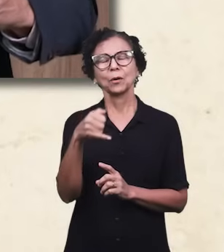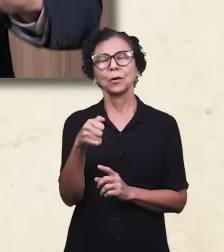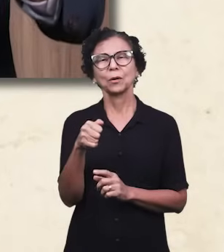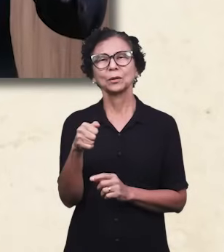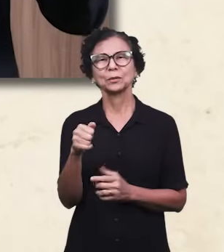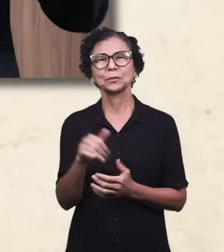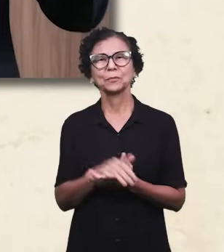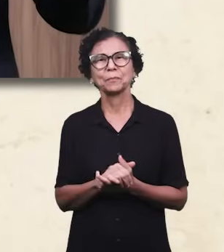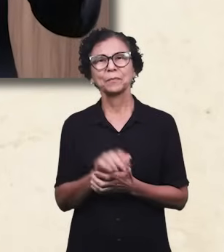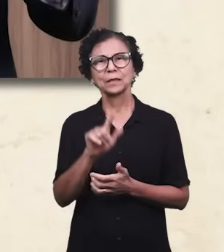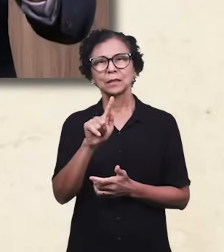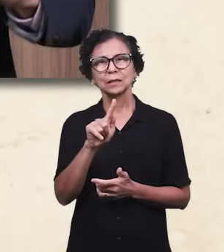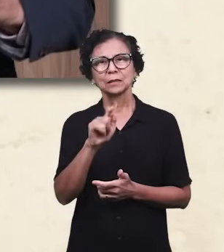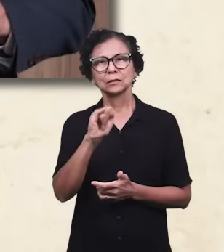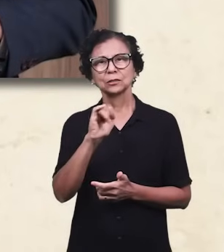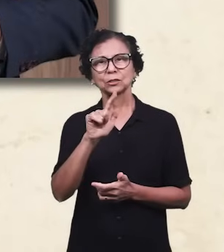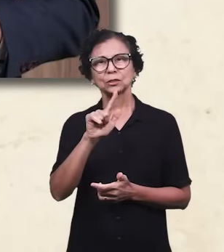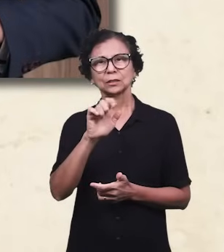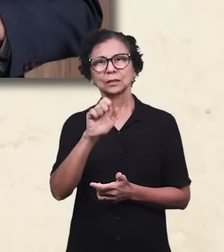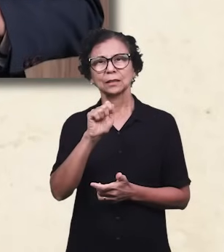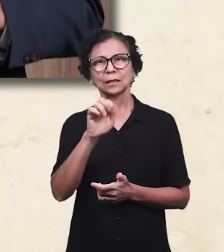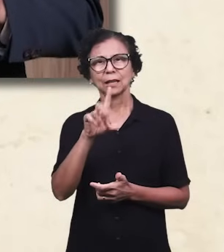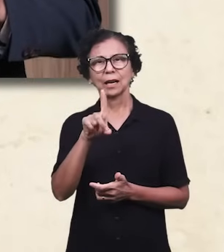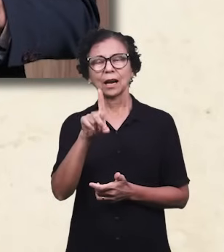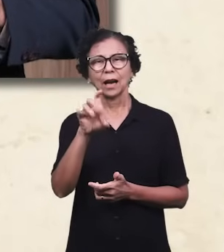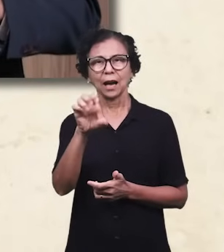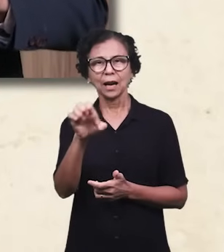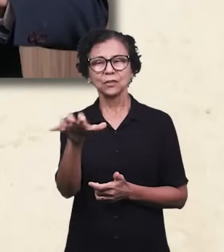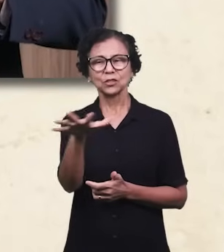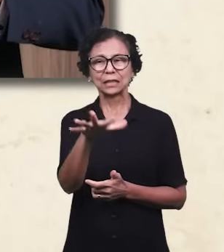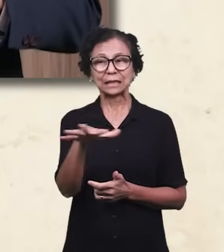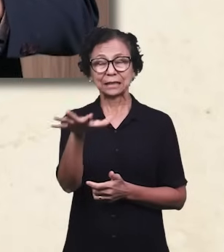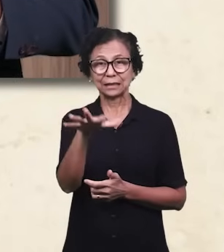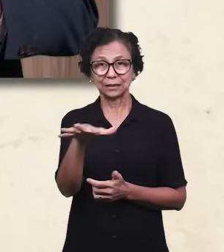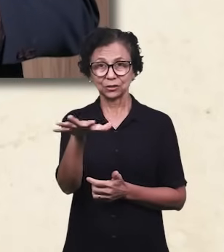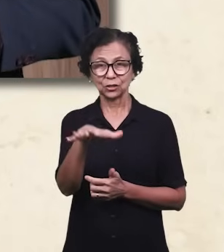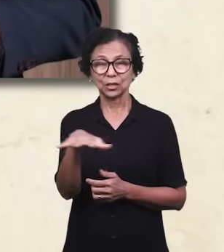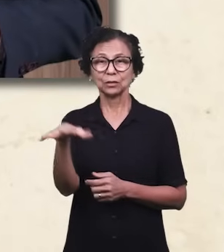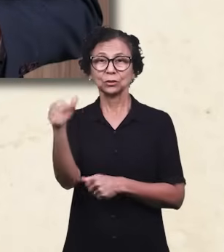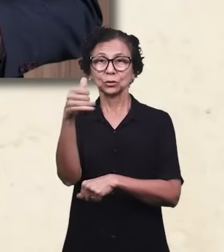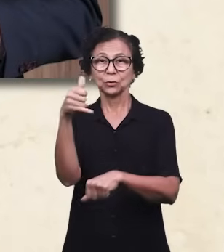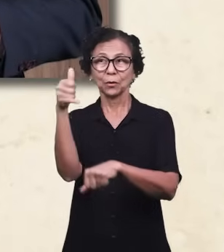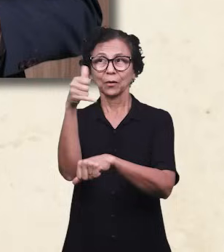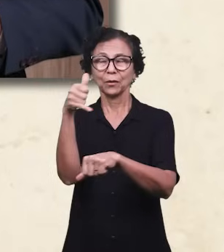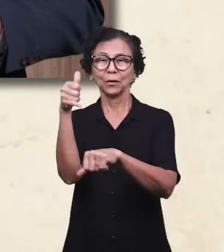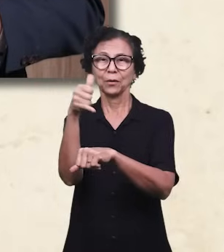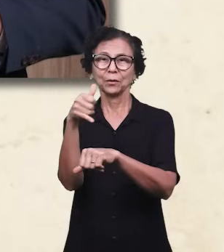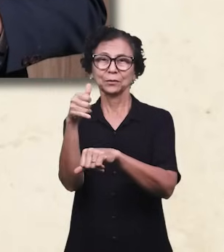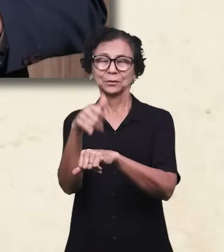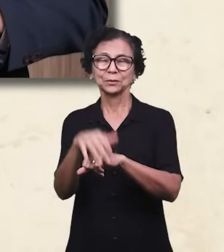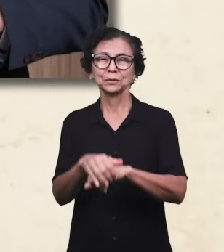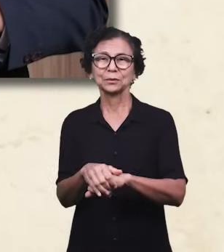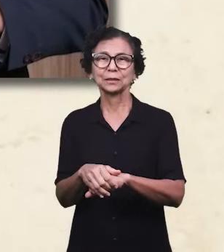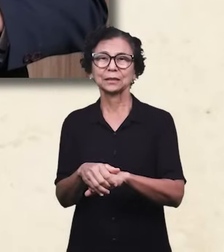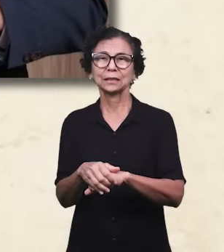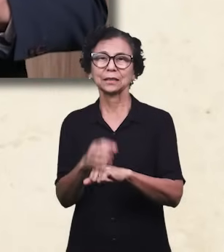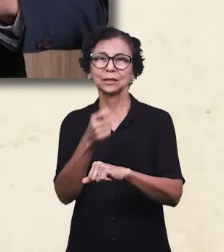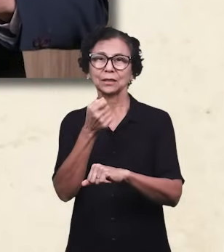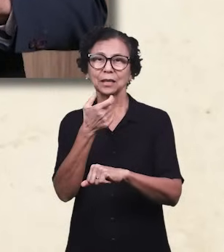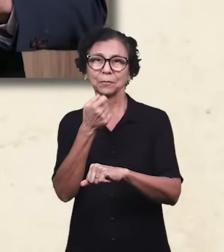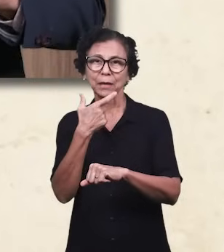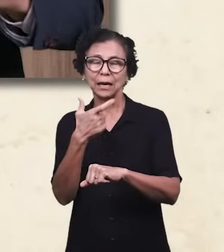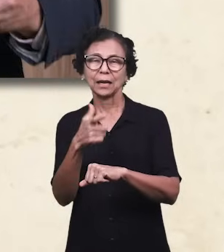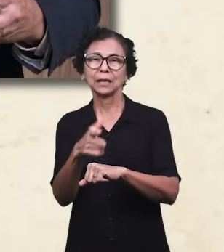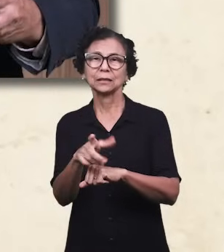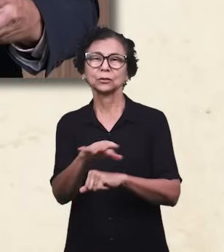de Israel que ficava na parte alta, e ali havia um bálsamo, que era um remédio. E aqueles que eram